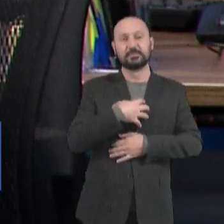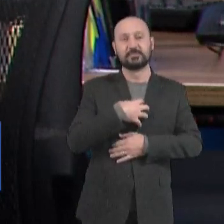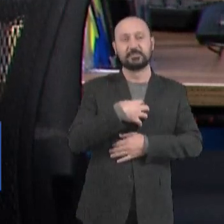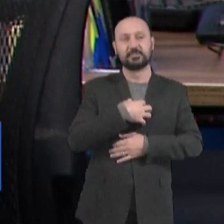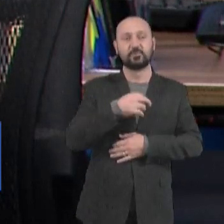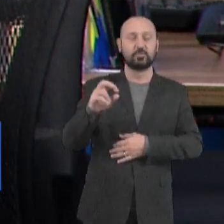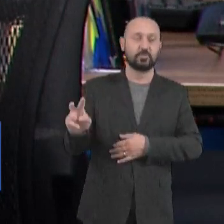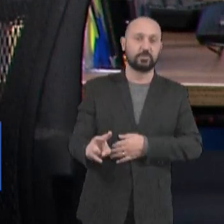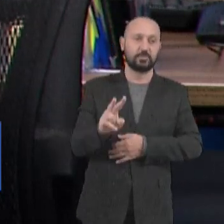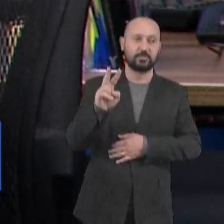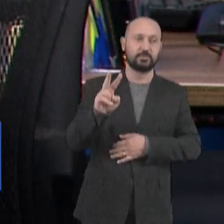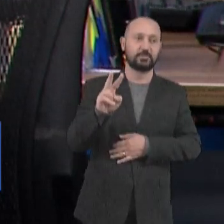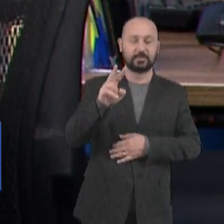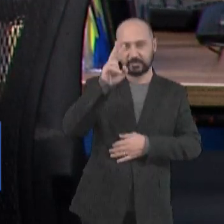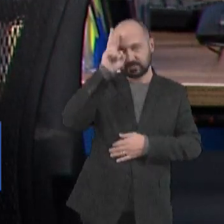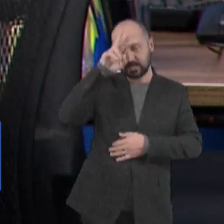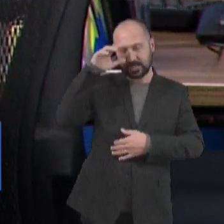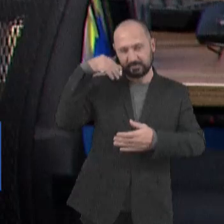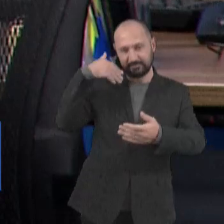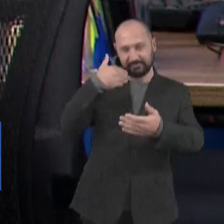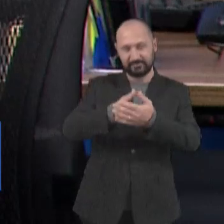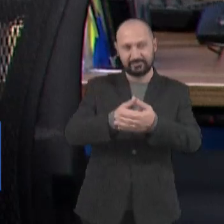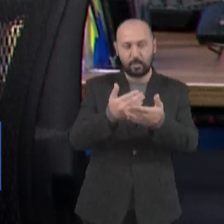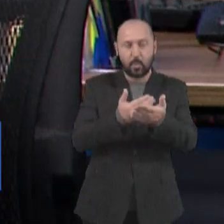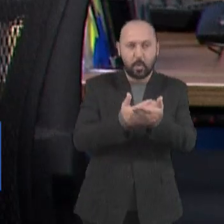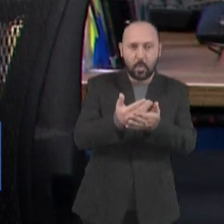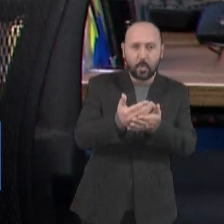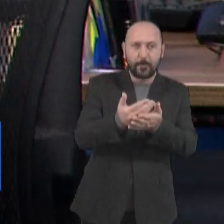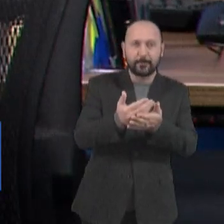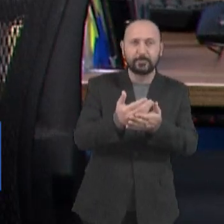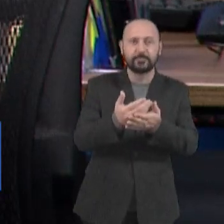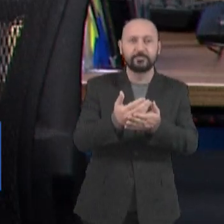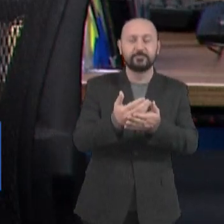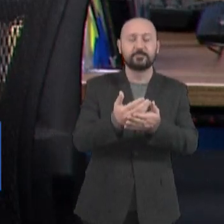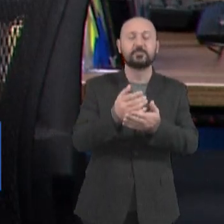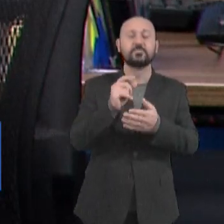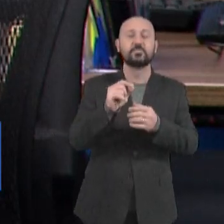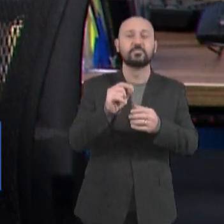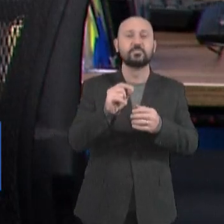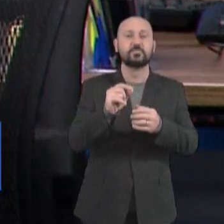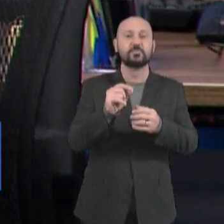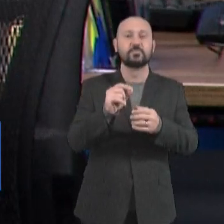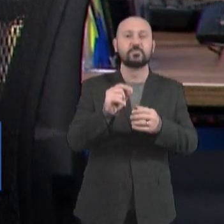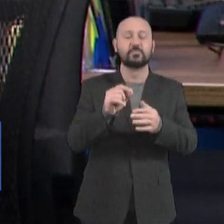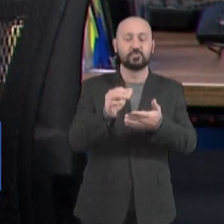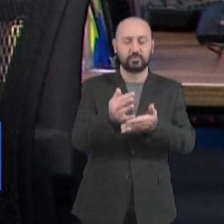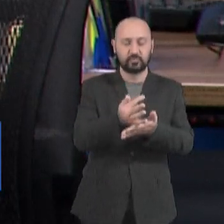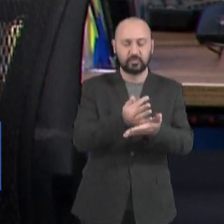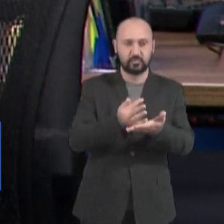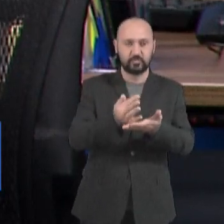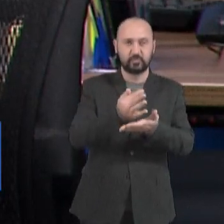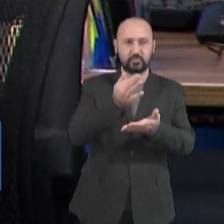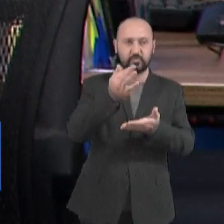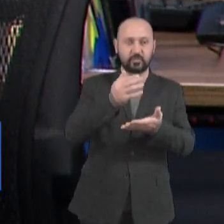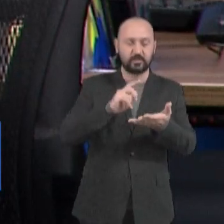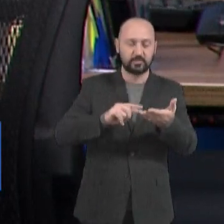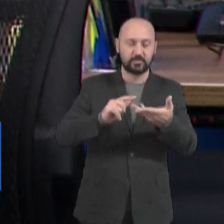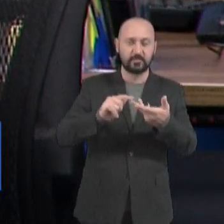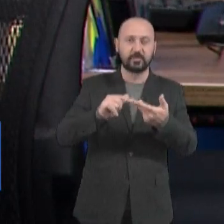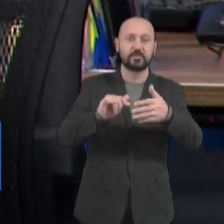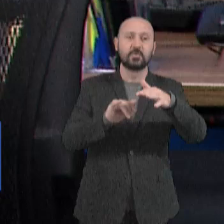de valorização da nossa história. A iniciativa partiu de um fórum de